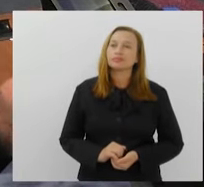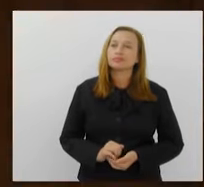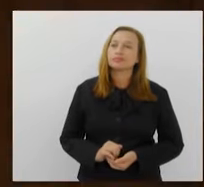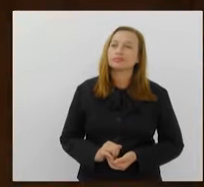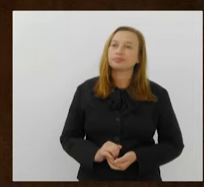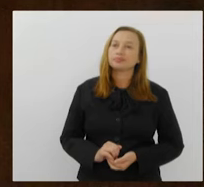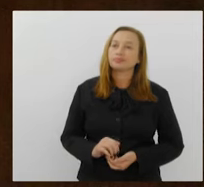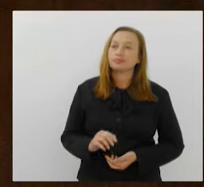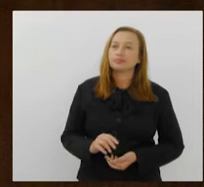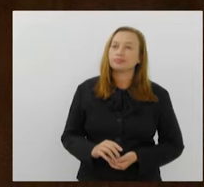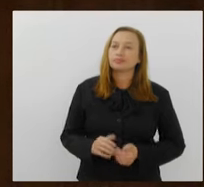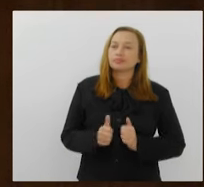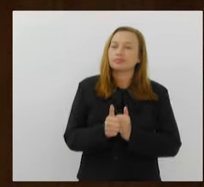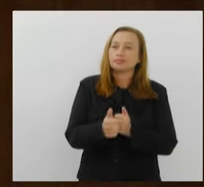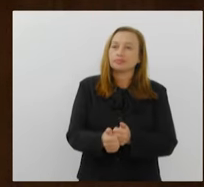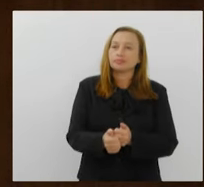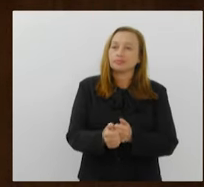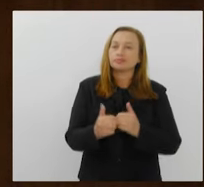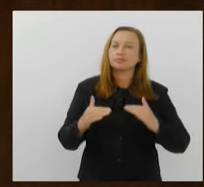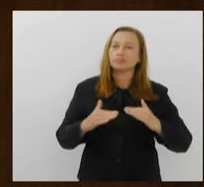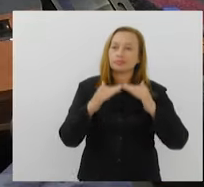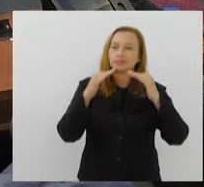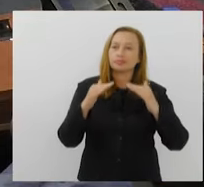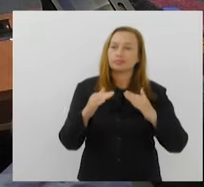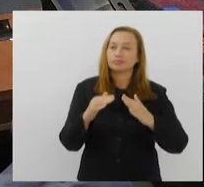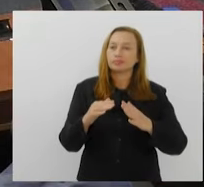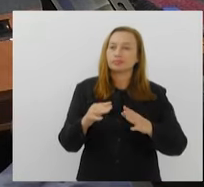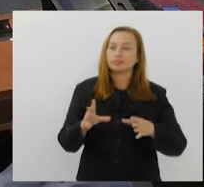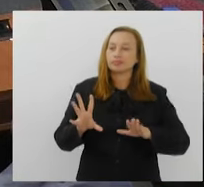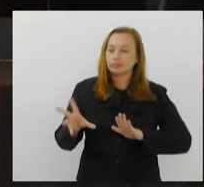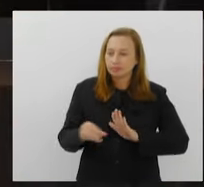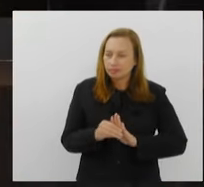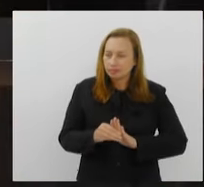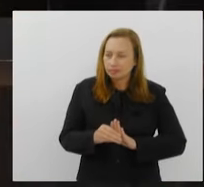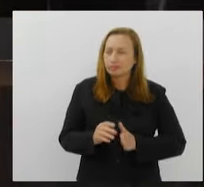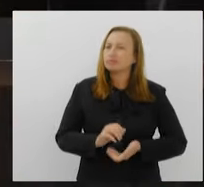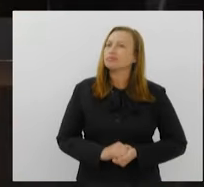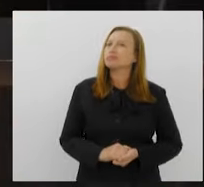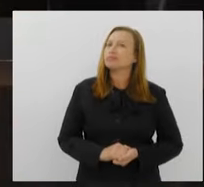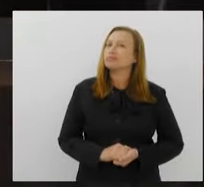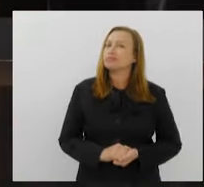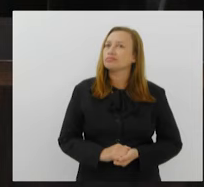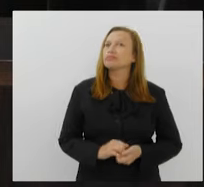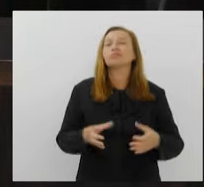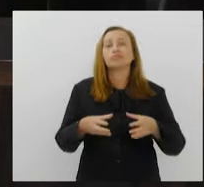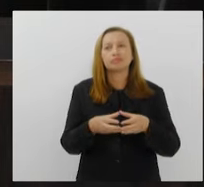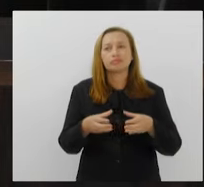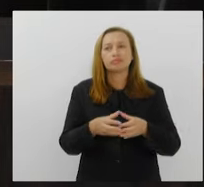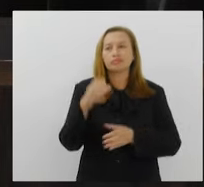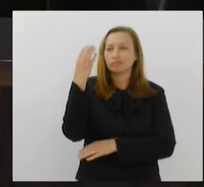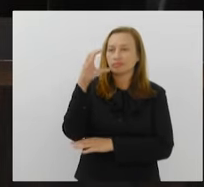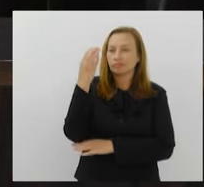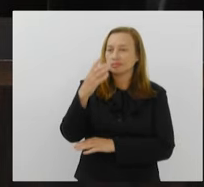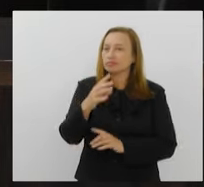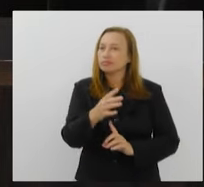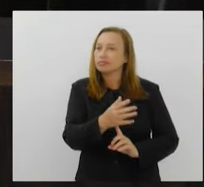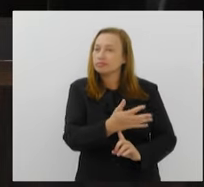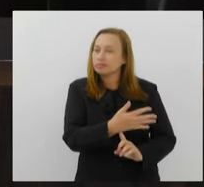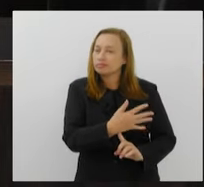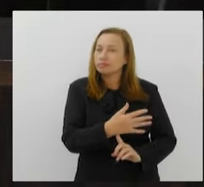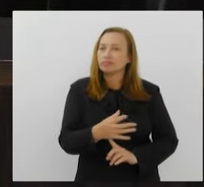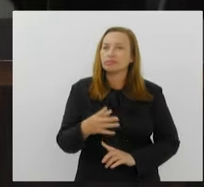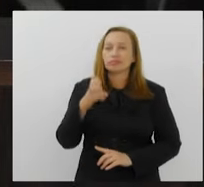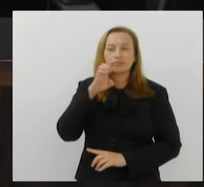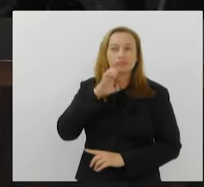Senhor presidente, parecer favorável com emendas. Obrigado. Para emitir parecer pela Comissão de Ciência e Tecnologia, deputada Élica